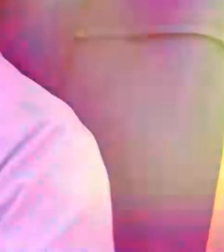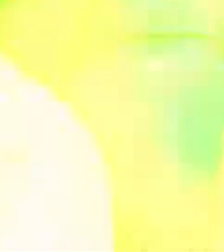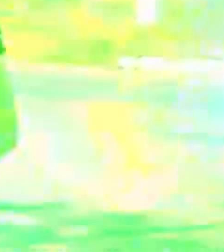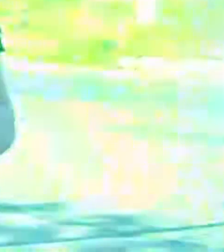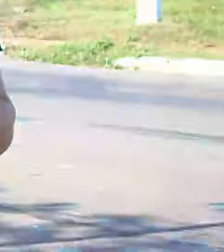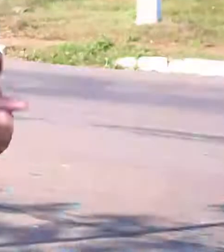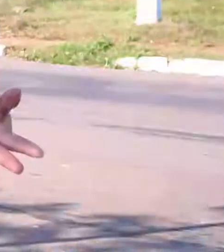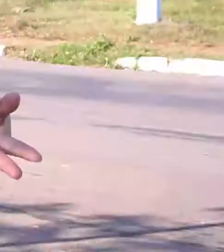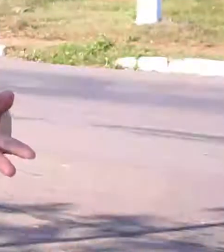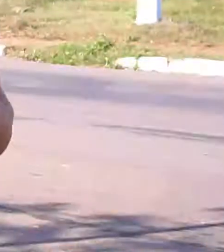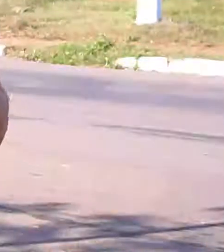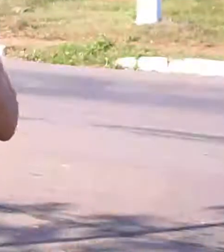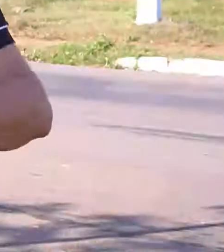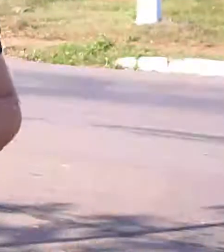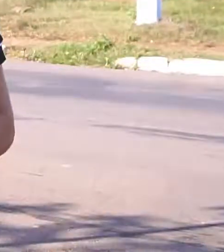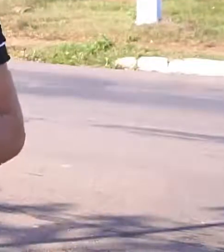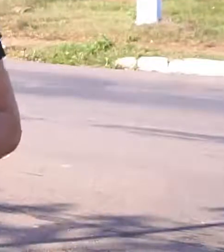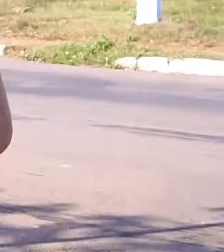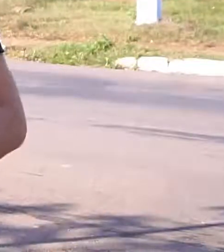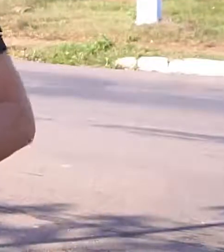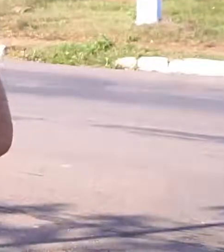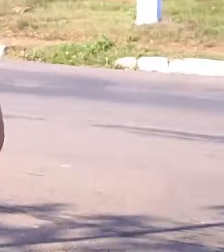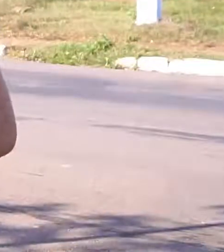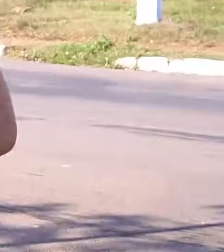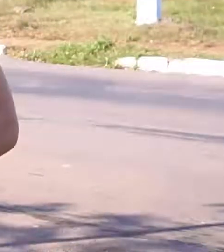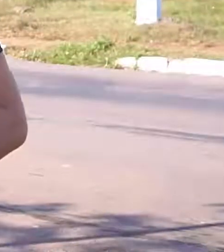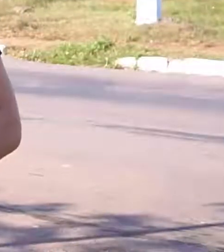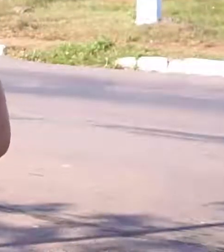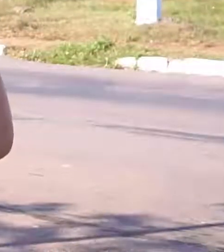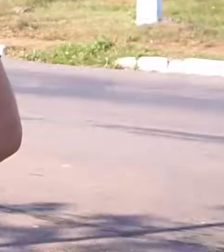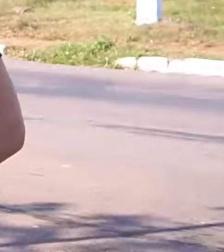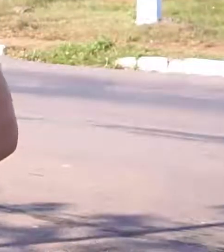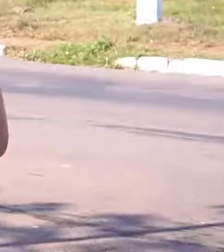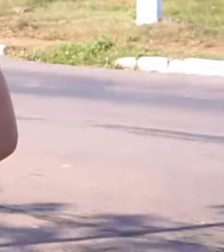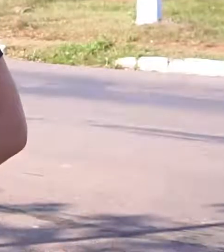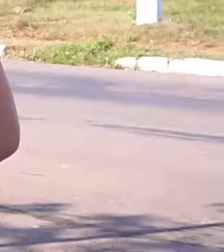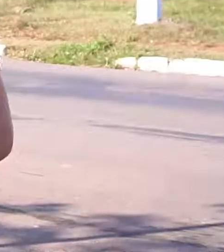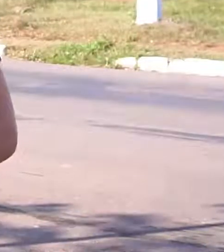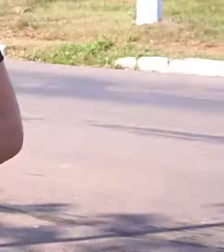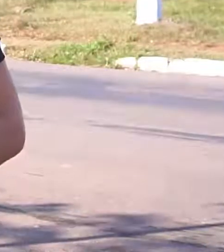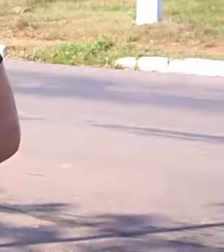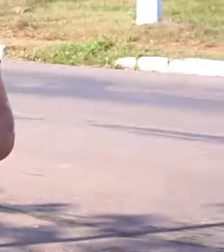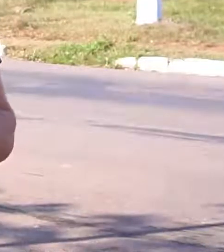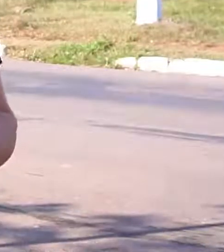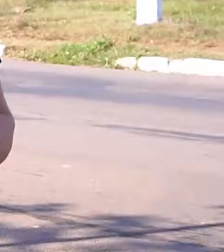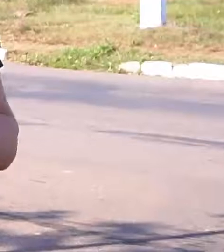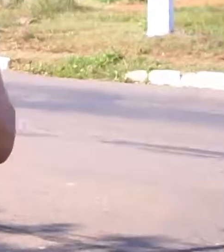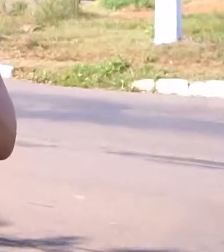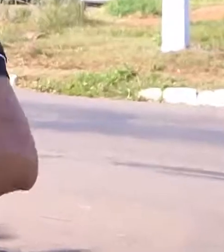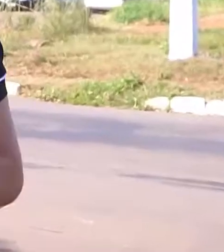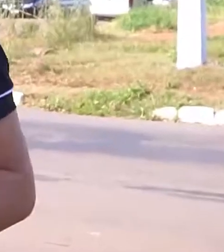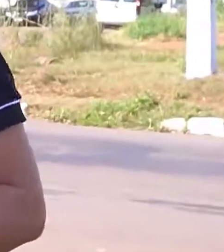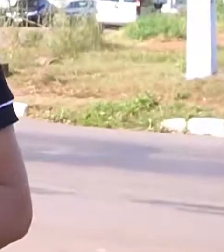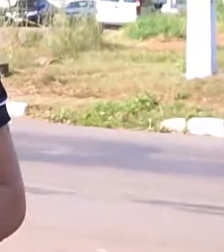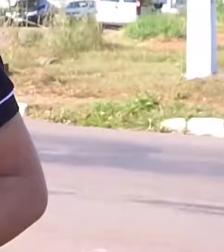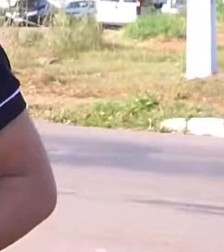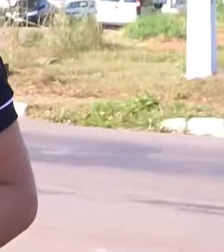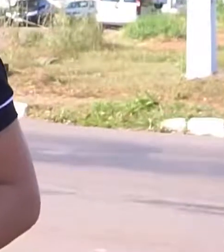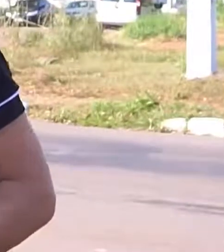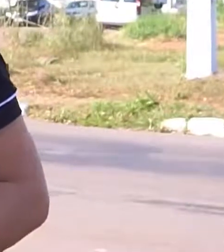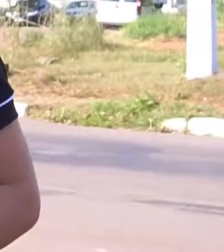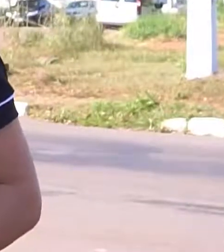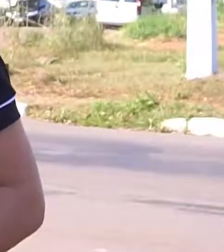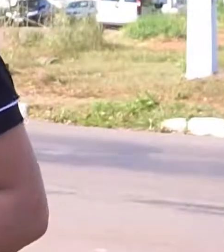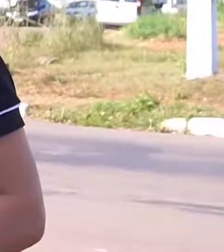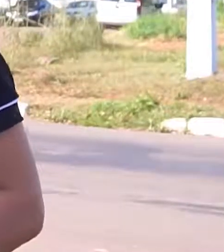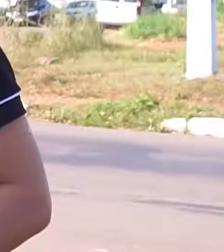artificial. E se puder, siga o exemplo do Diego. Seja um doador de sangue, doe vida. Agora fique com